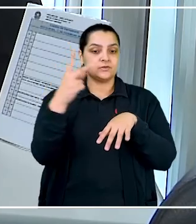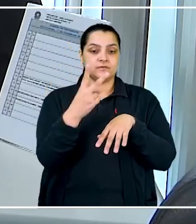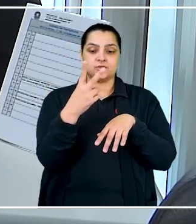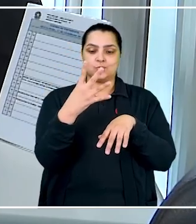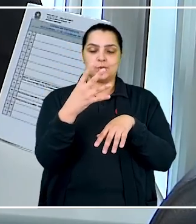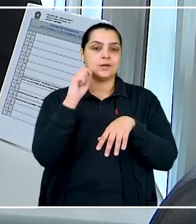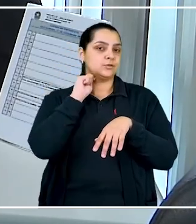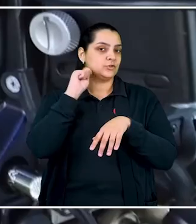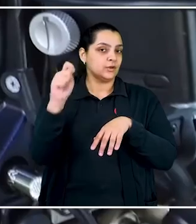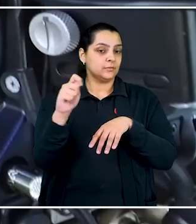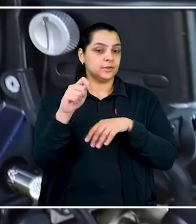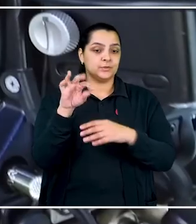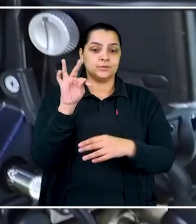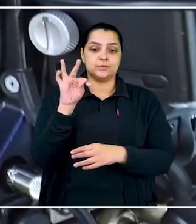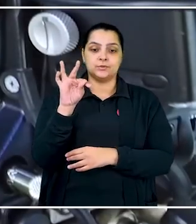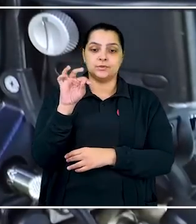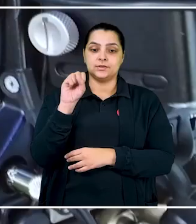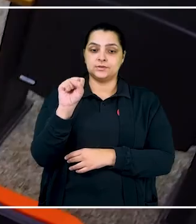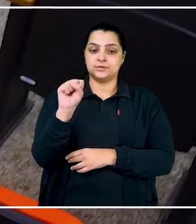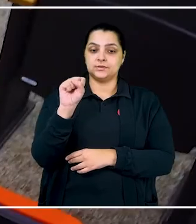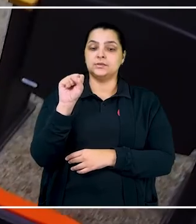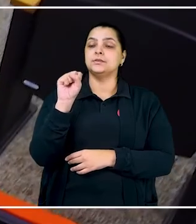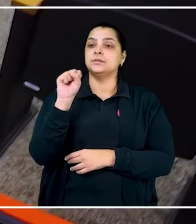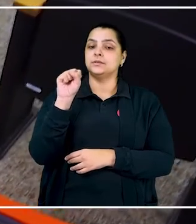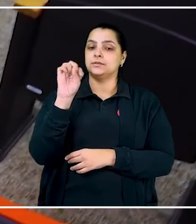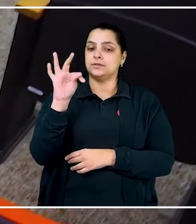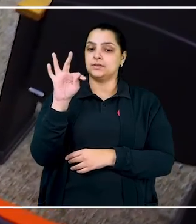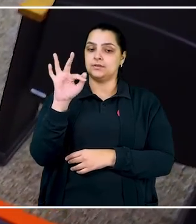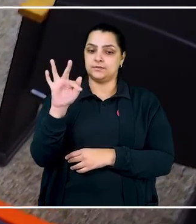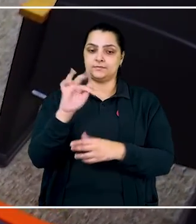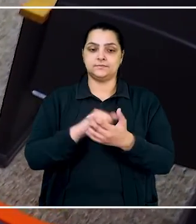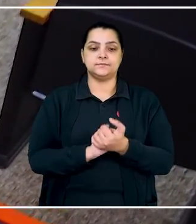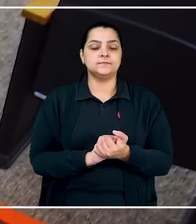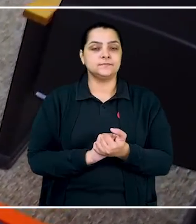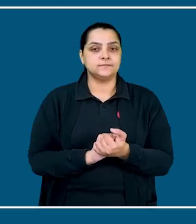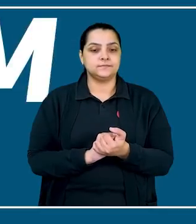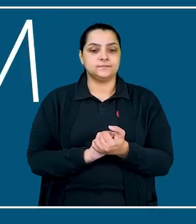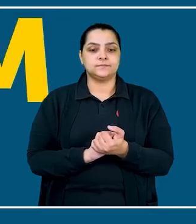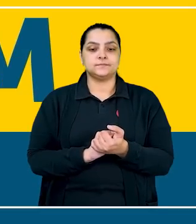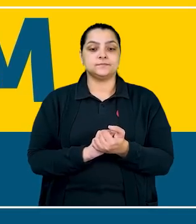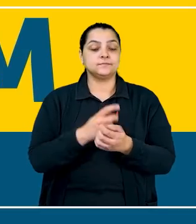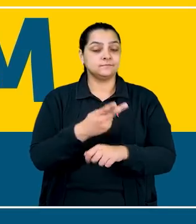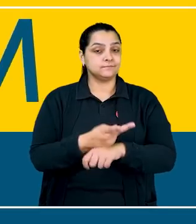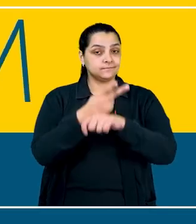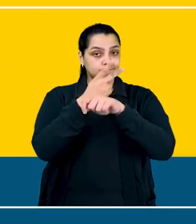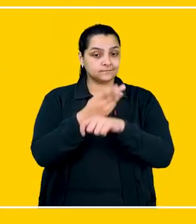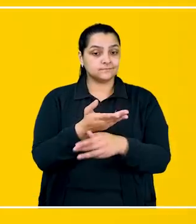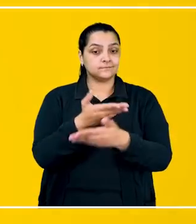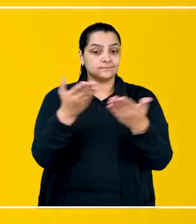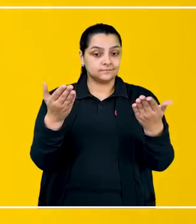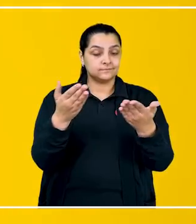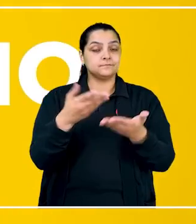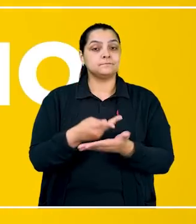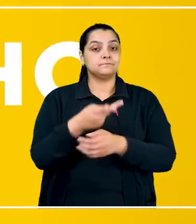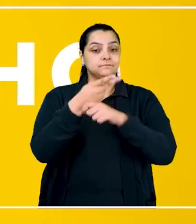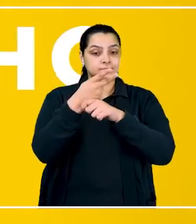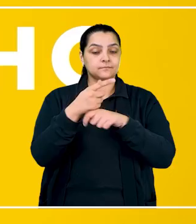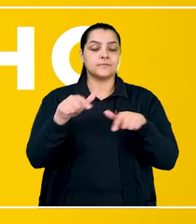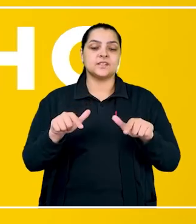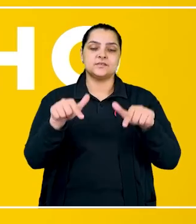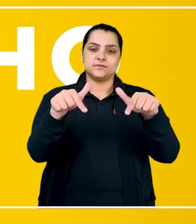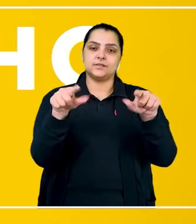para 24 de abril no Superior Tribunal de Justiça. Os primeiros colocados receberão troféu e os